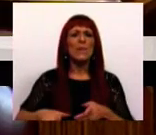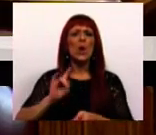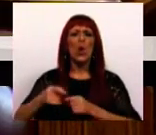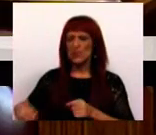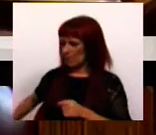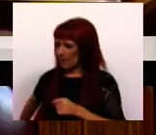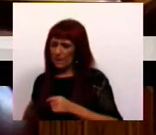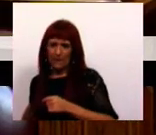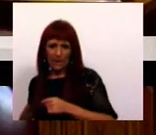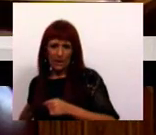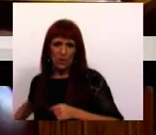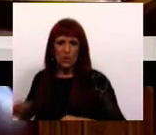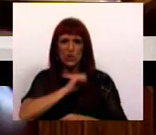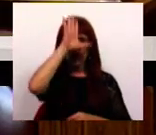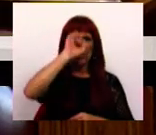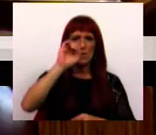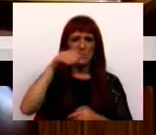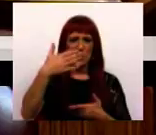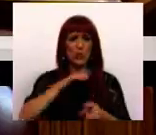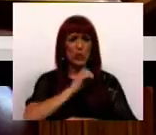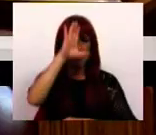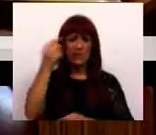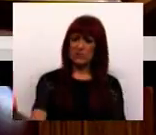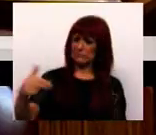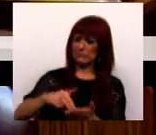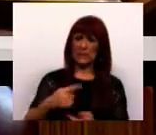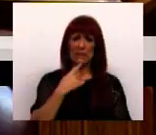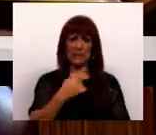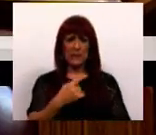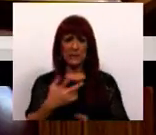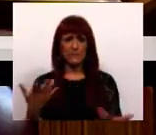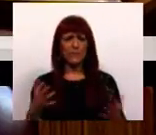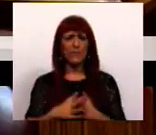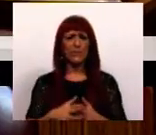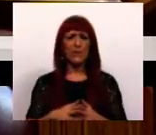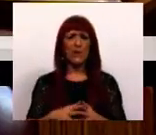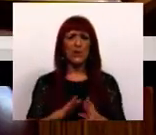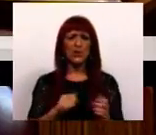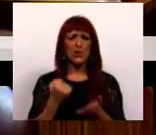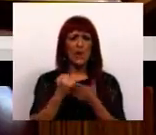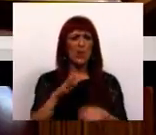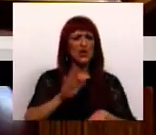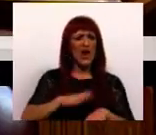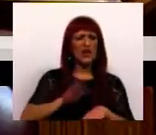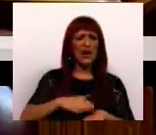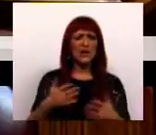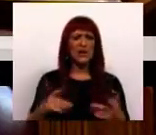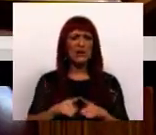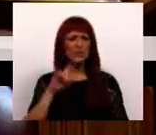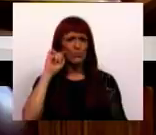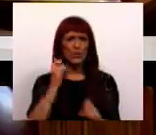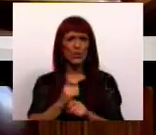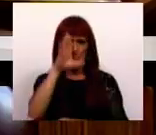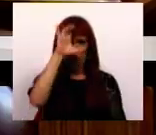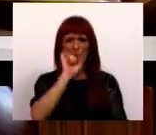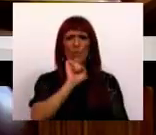Por outro lado, o Sr. Primeiro-Ministro veio aqui referir que os acordos à esquerda exigiram